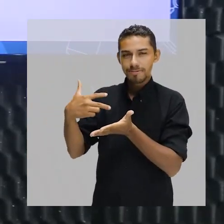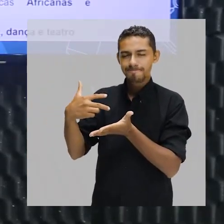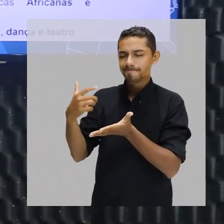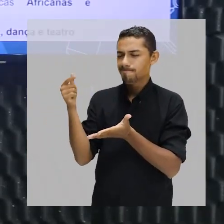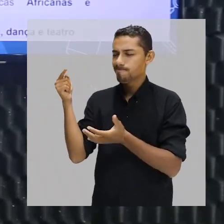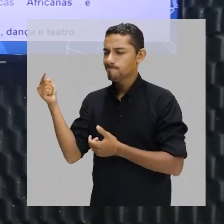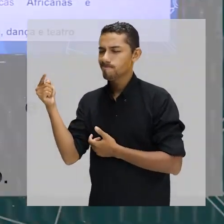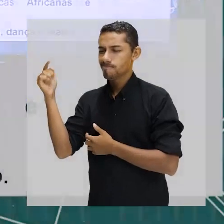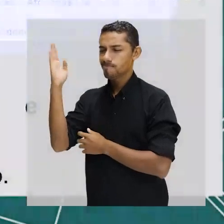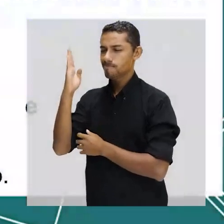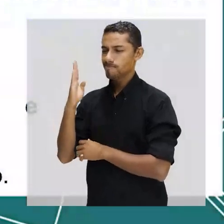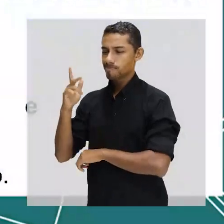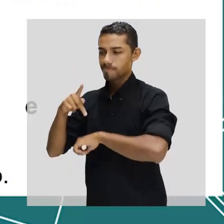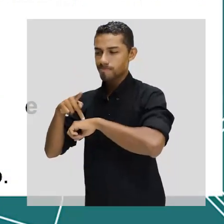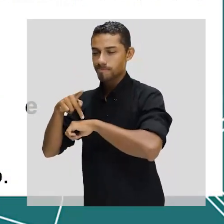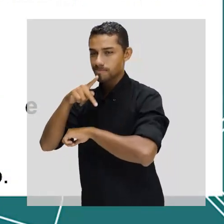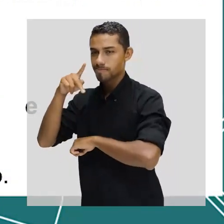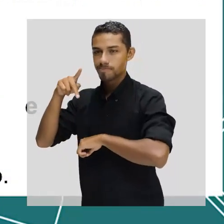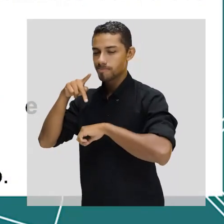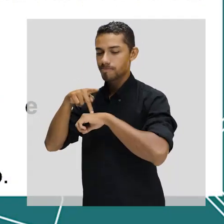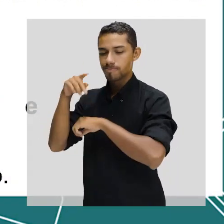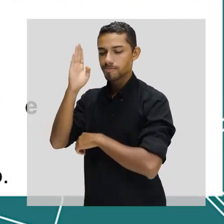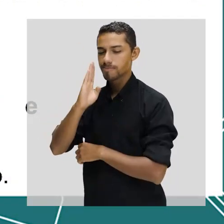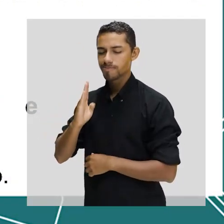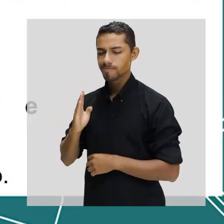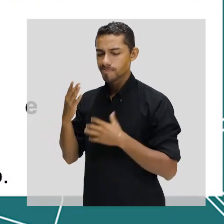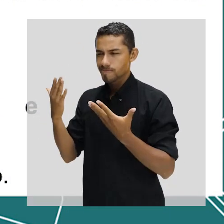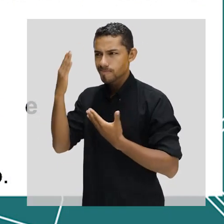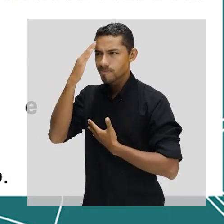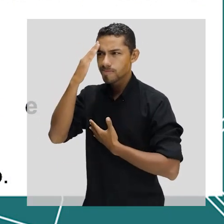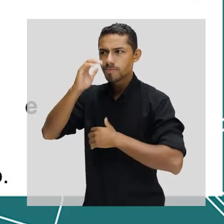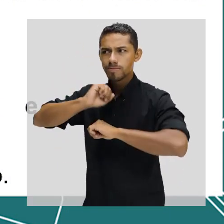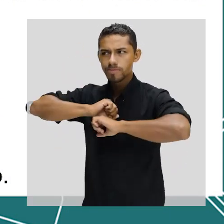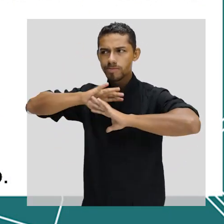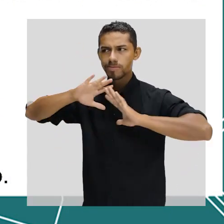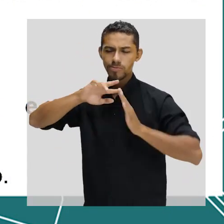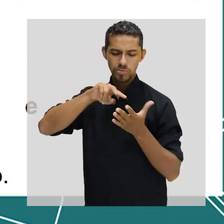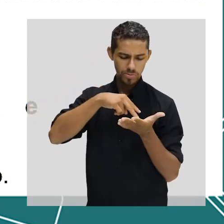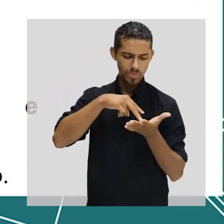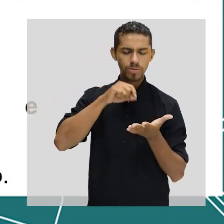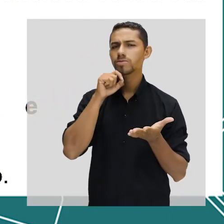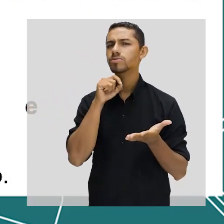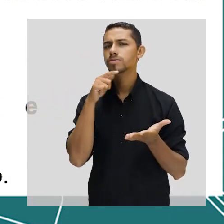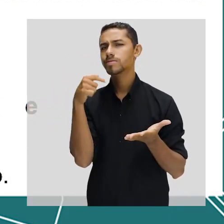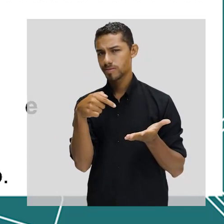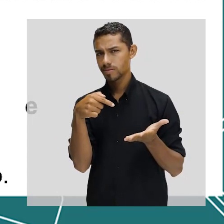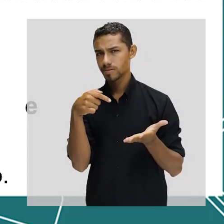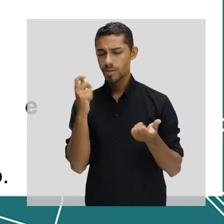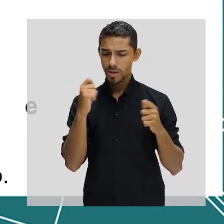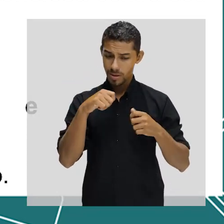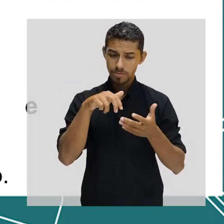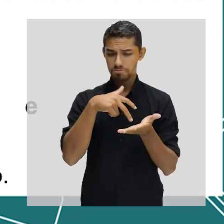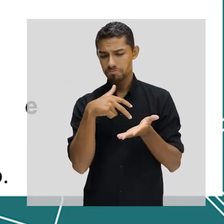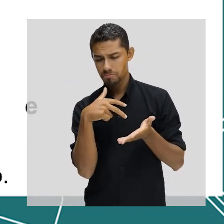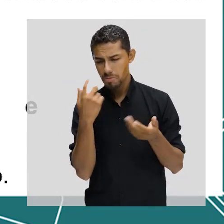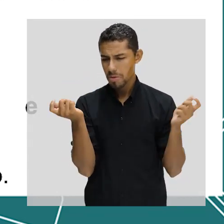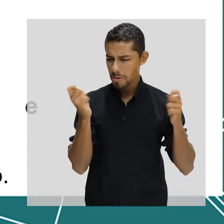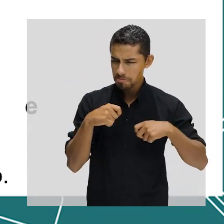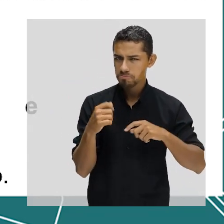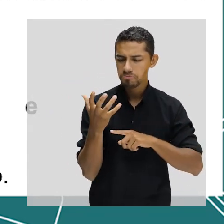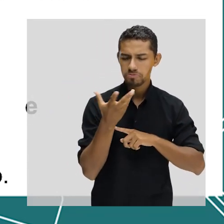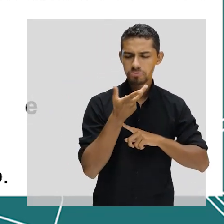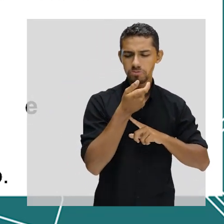são danças dramáticas, é necessário que a gente entenda parcelado. Dança, todo mundo sabe o que que é. A dança é uma forma de manifestação artística na